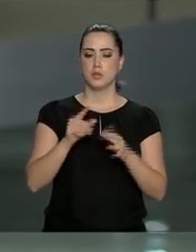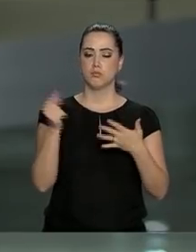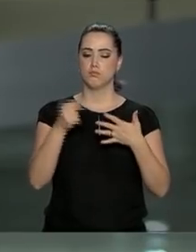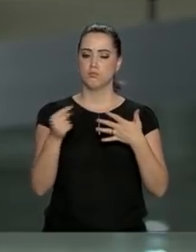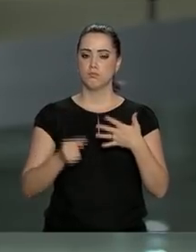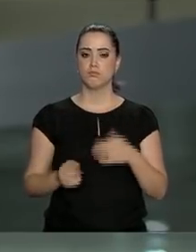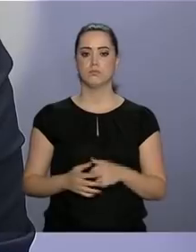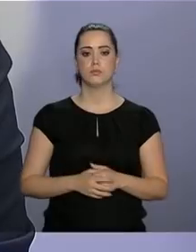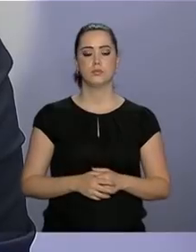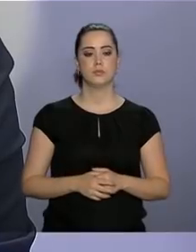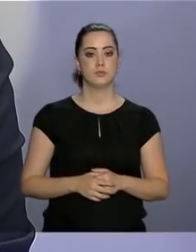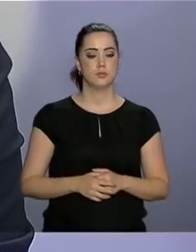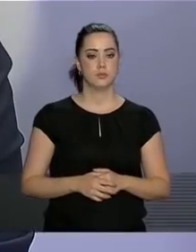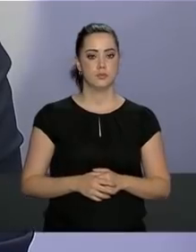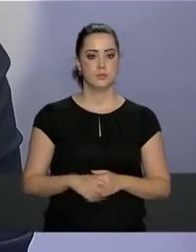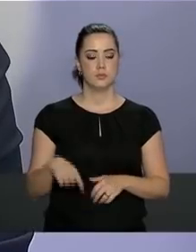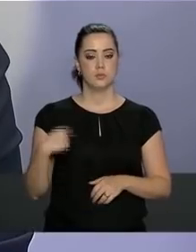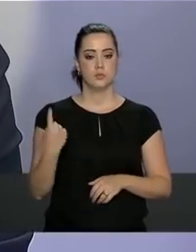metas.